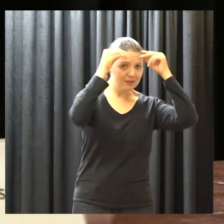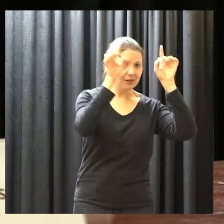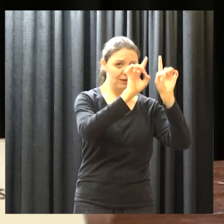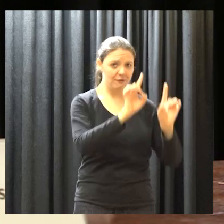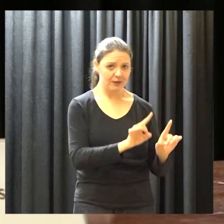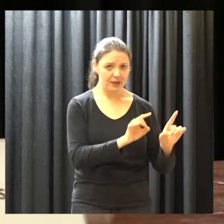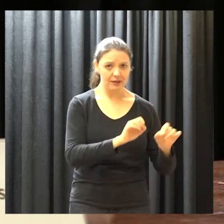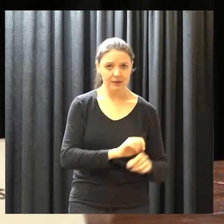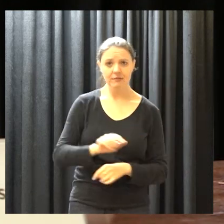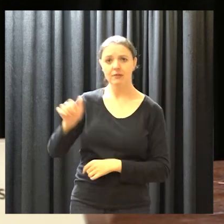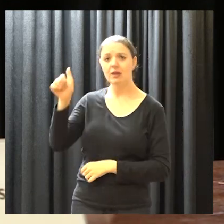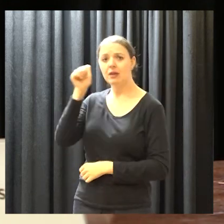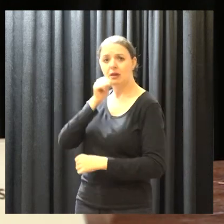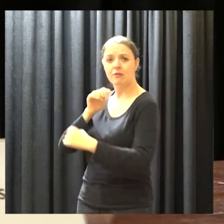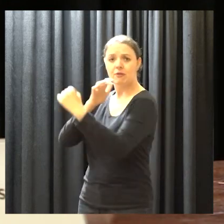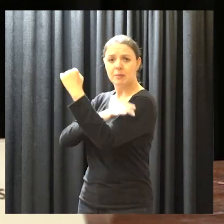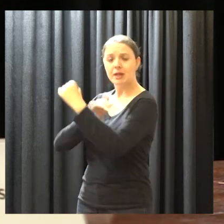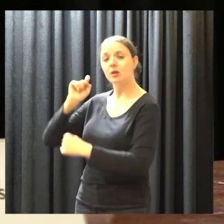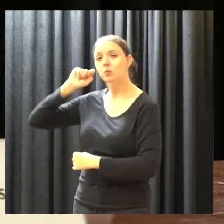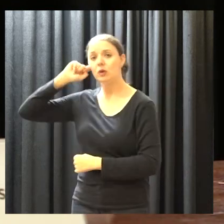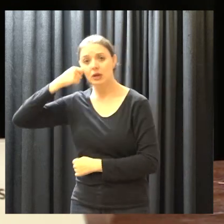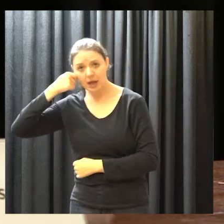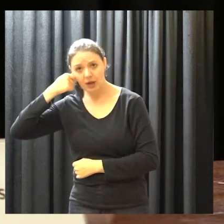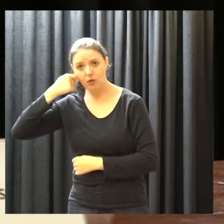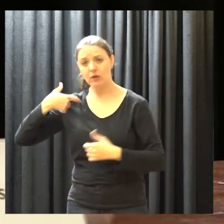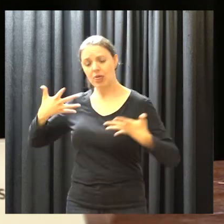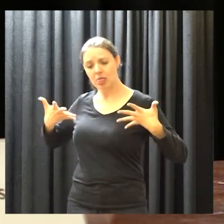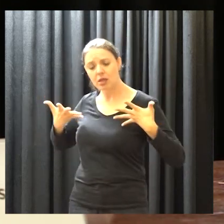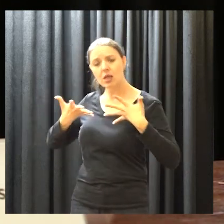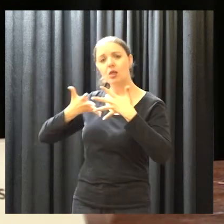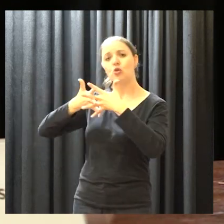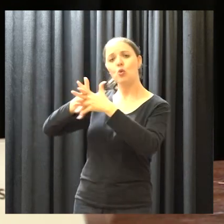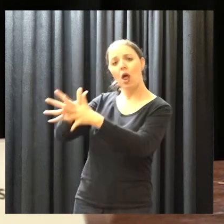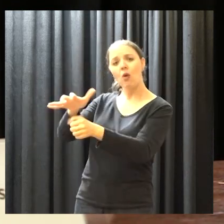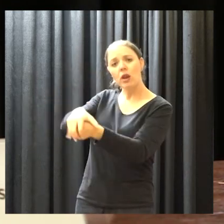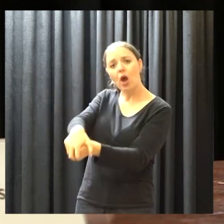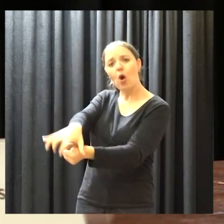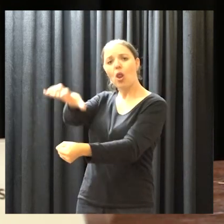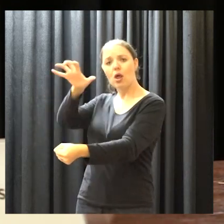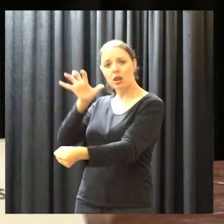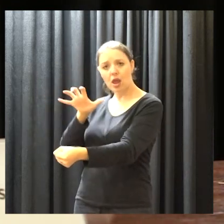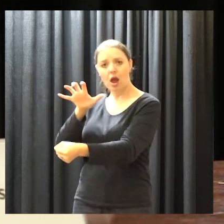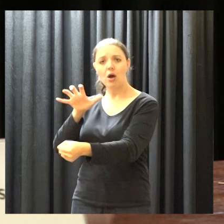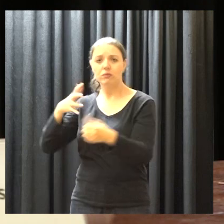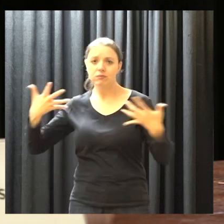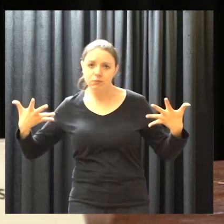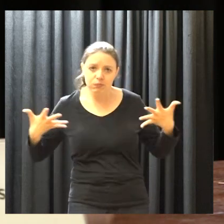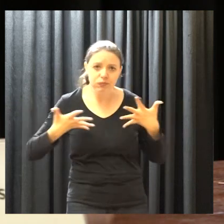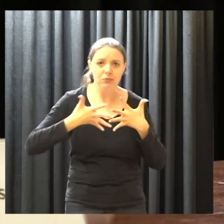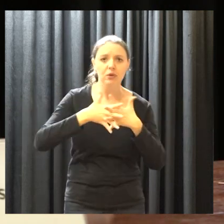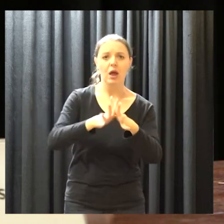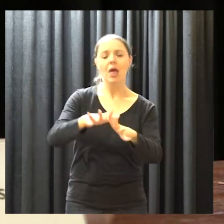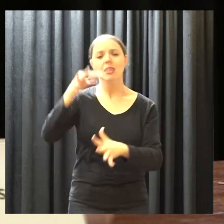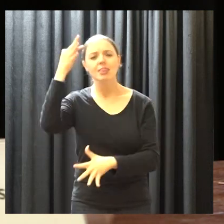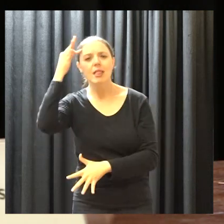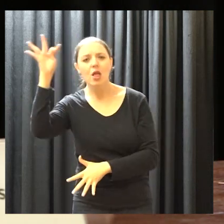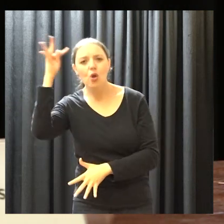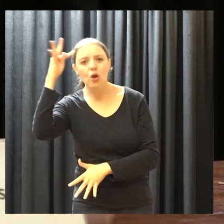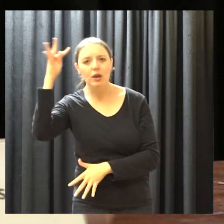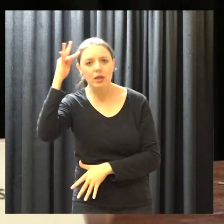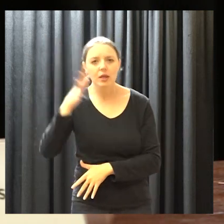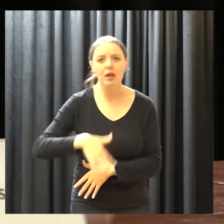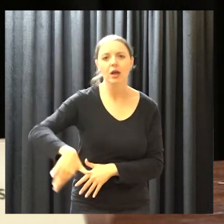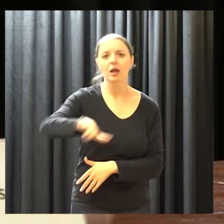os feminismos negro, interseccional e decolonial, com a teoria queer e também com os teóricos da